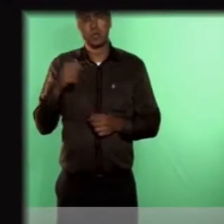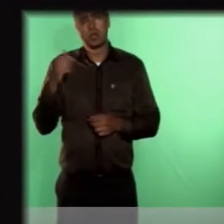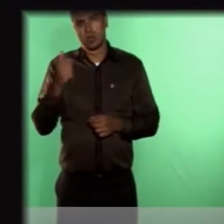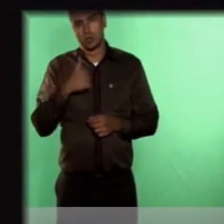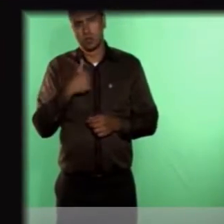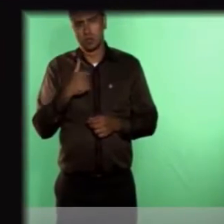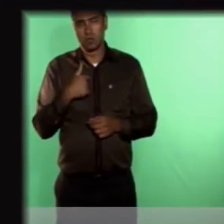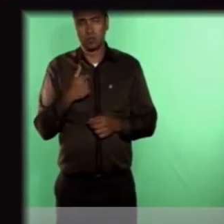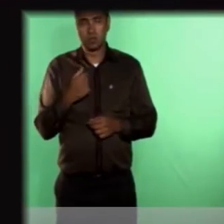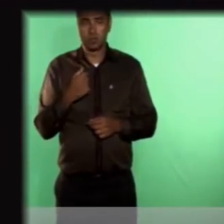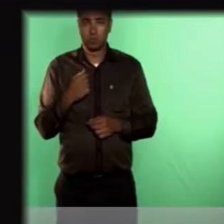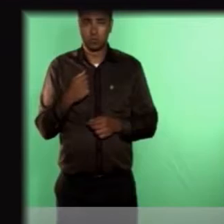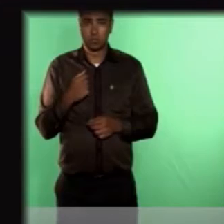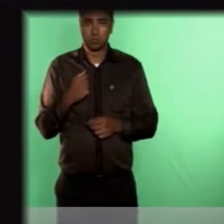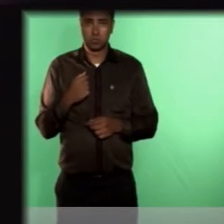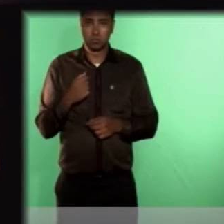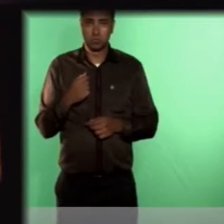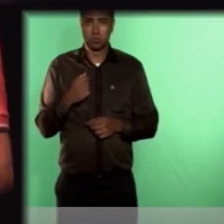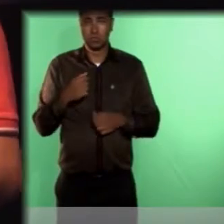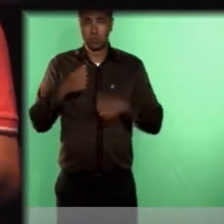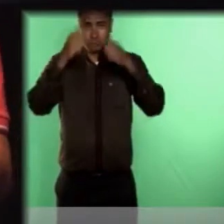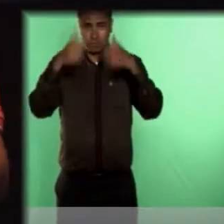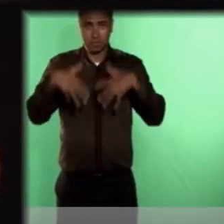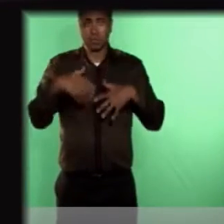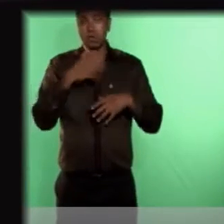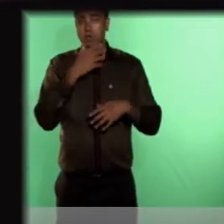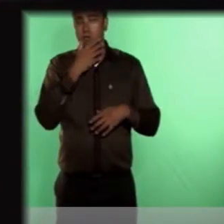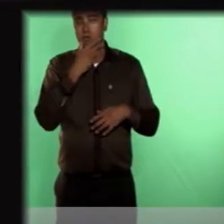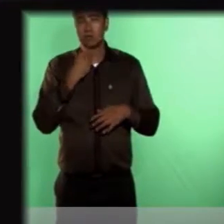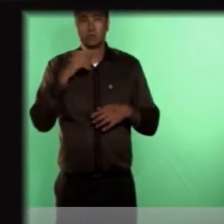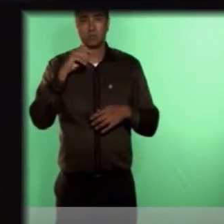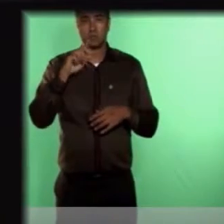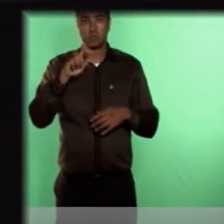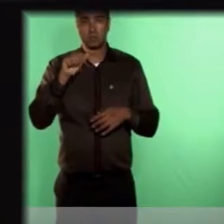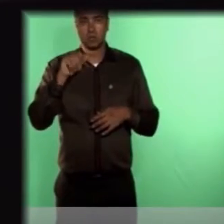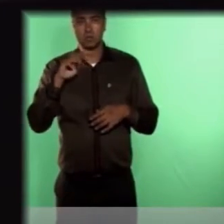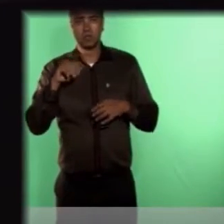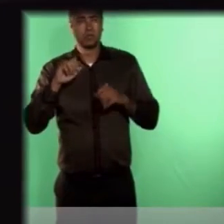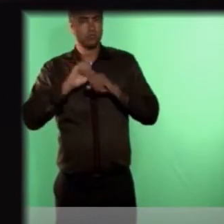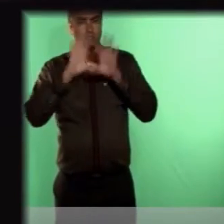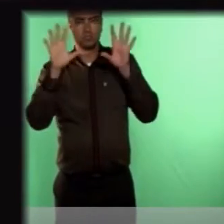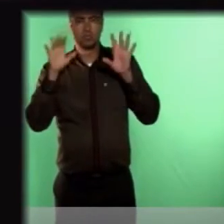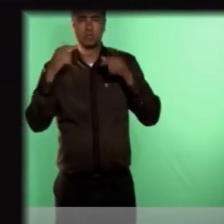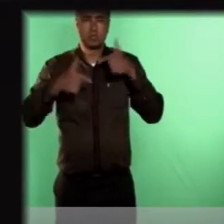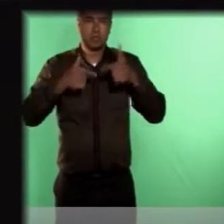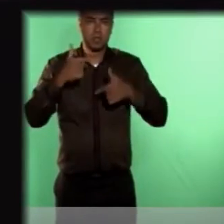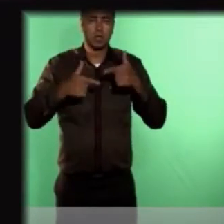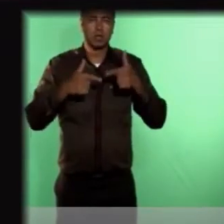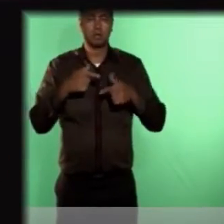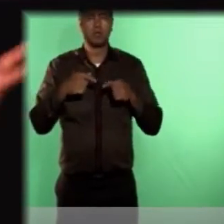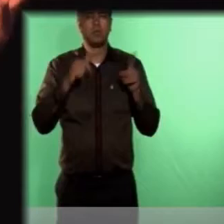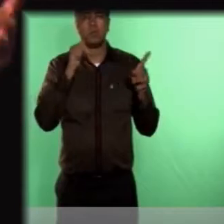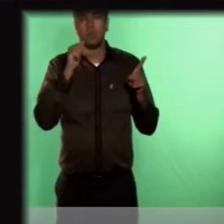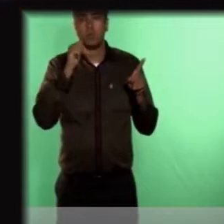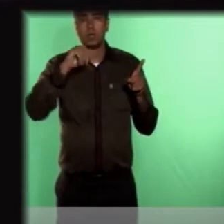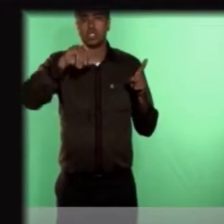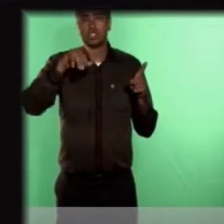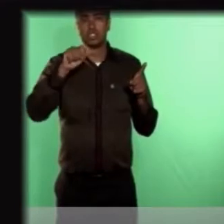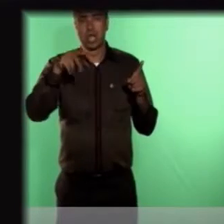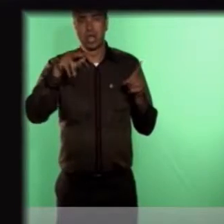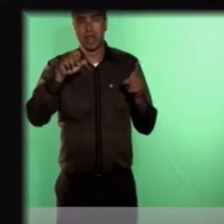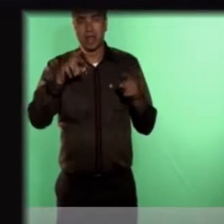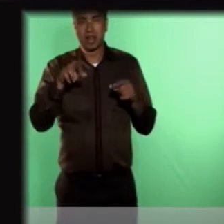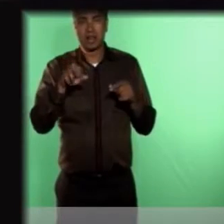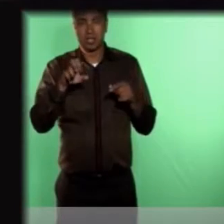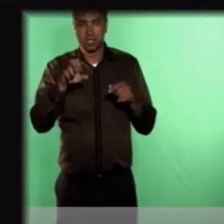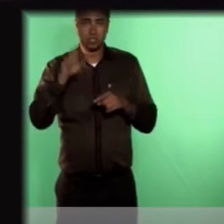Movimento Interfóruns de Educação Infantil do Brasil, a Jaqueline está aqui presente representando o MIEIB, a Carol Velho também do Unicef,